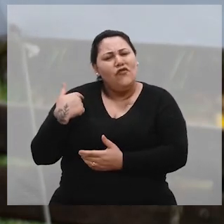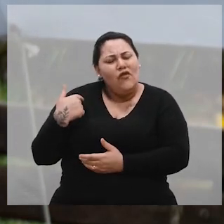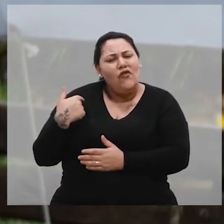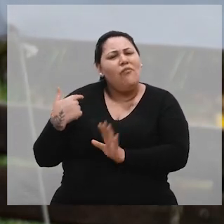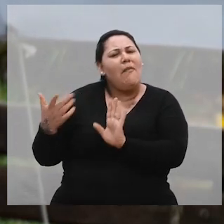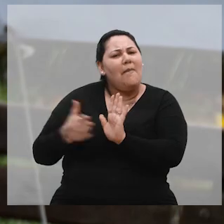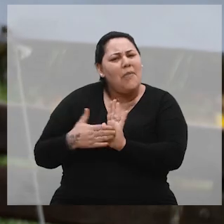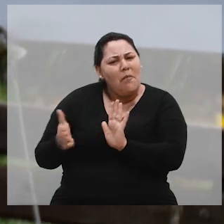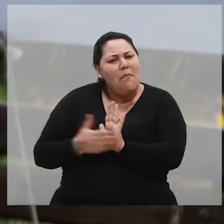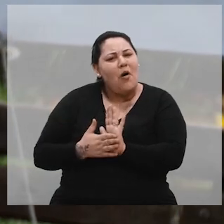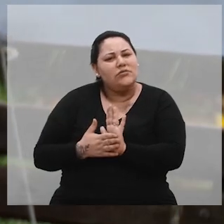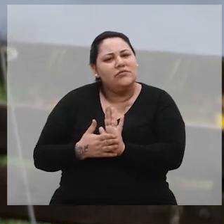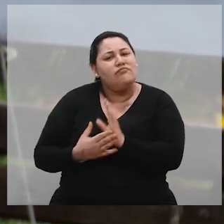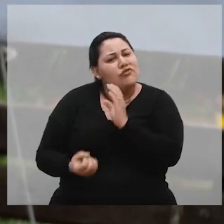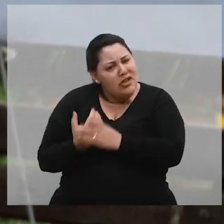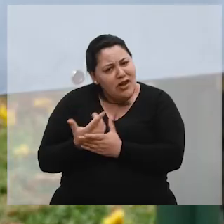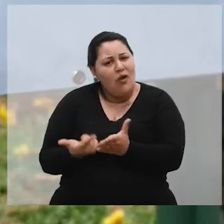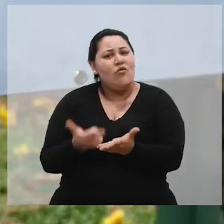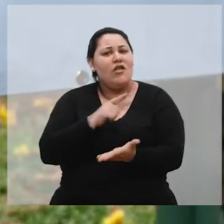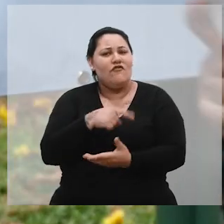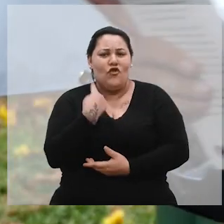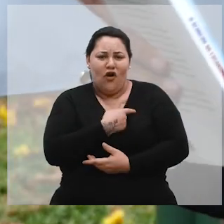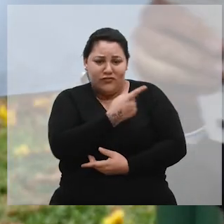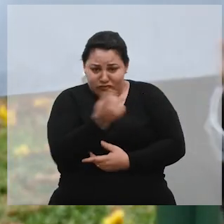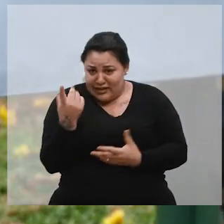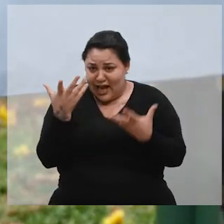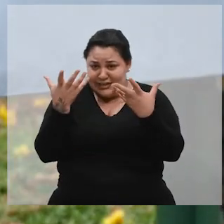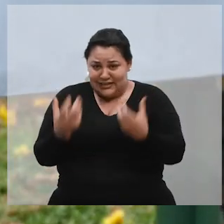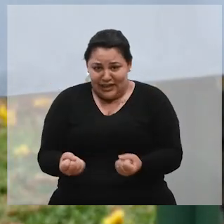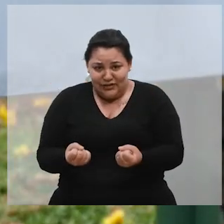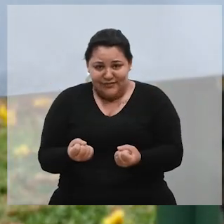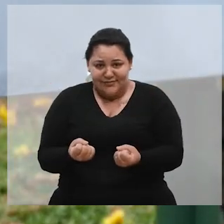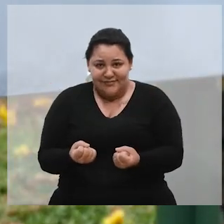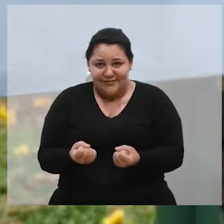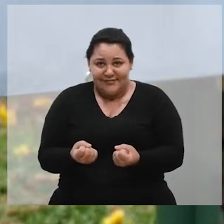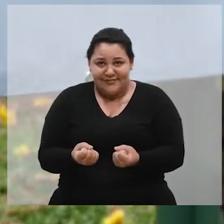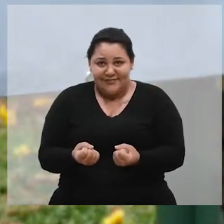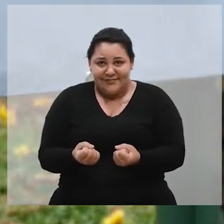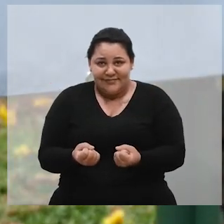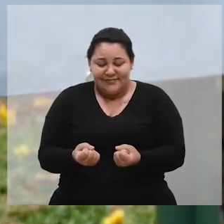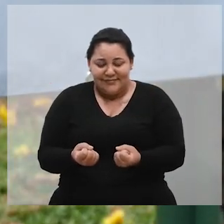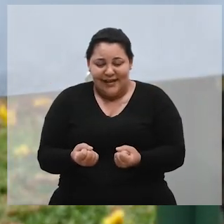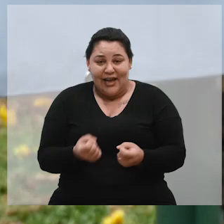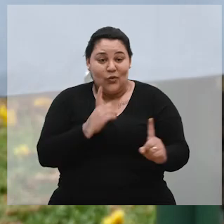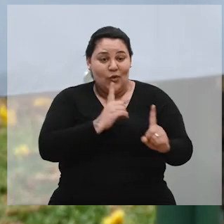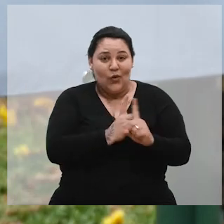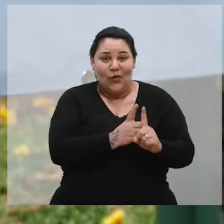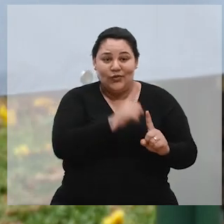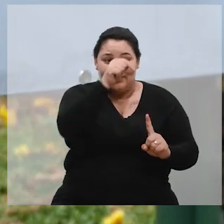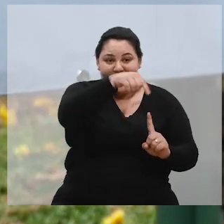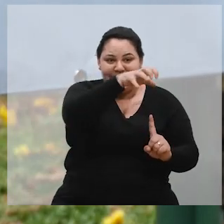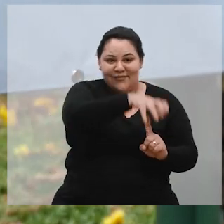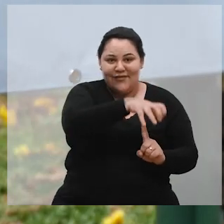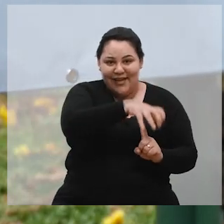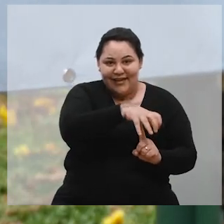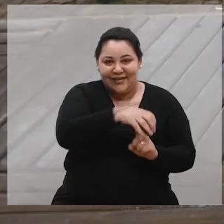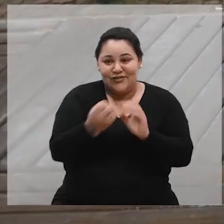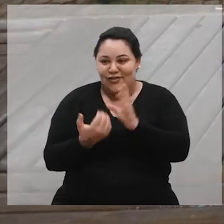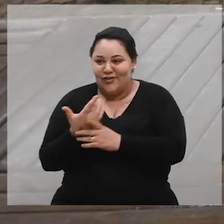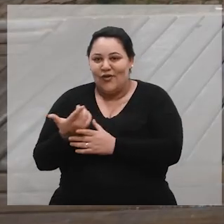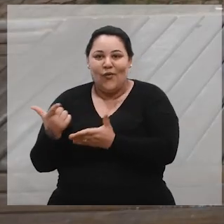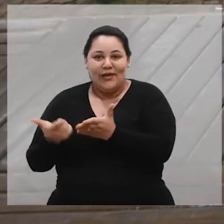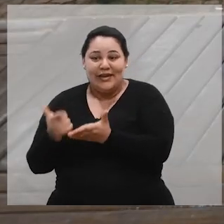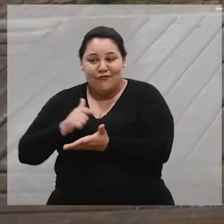então um livro nosso. Vocês Então, aceitam? Uma feira idealizou a outra. Uma feira idealizou outra. A Elaine já